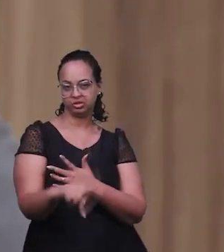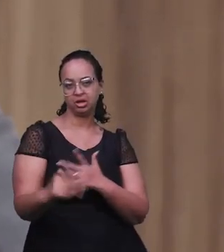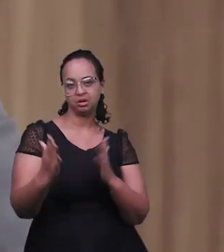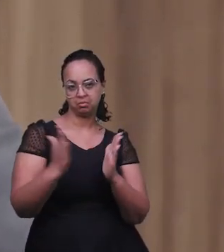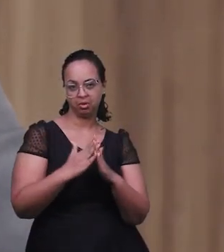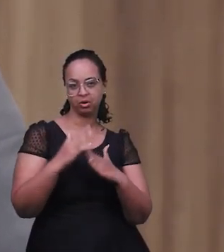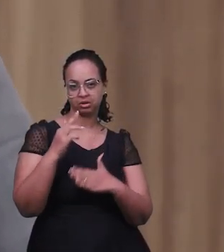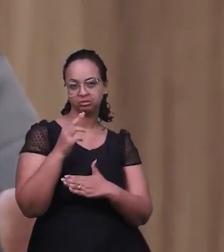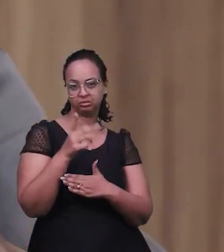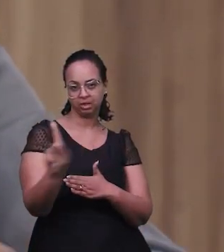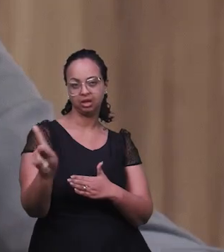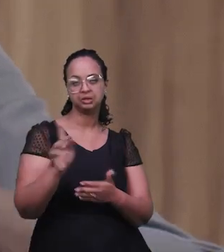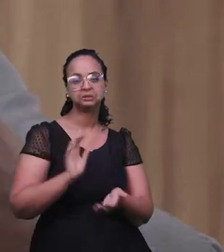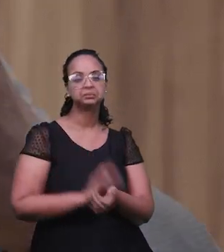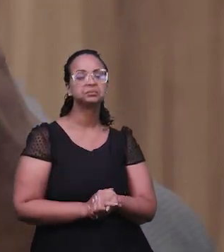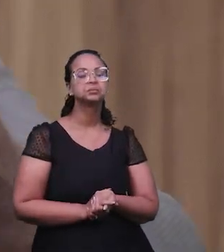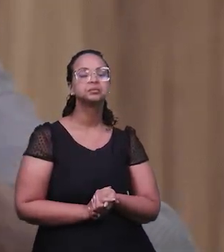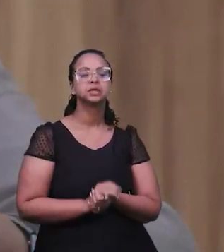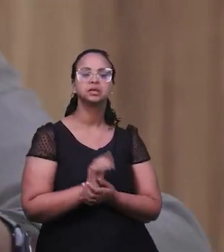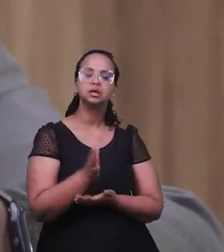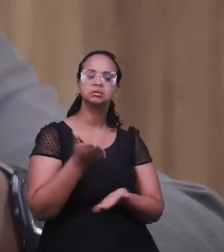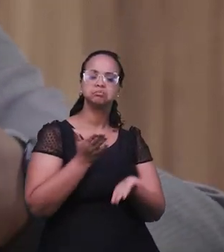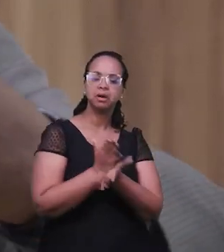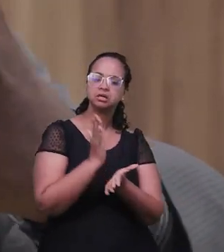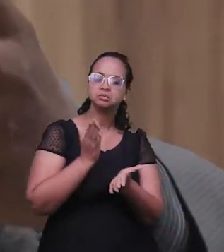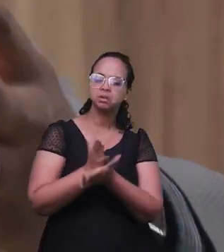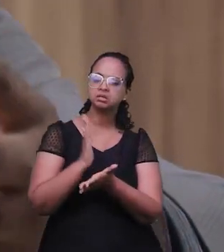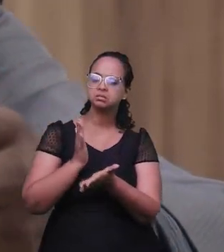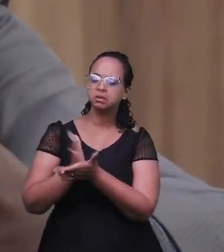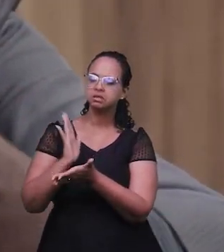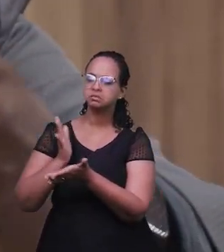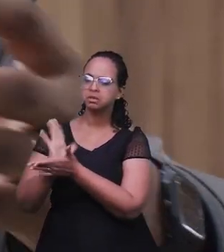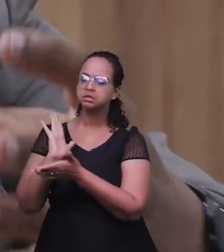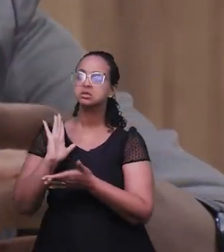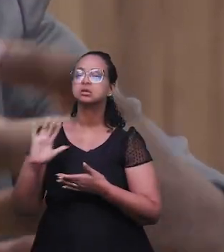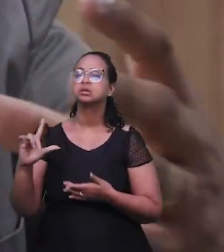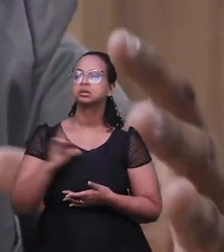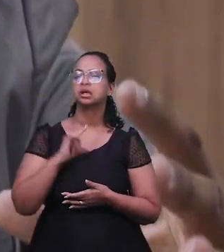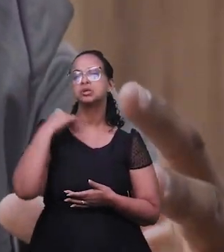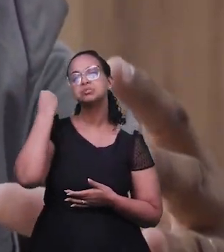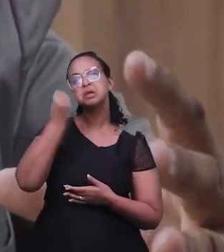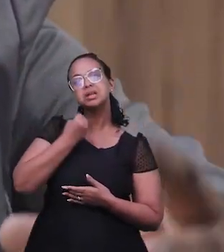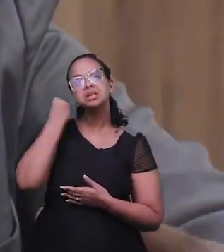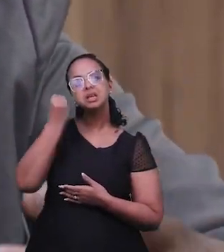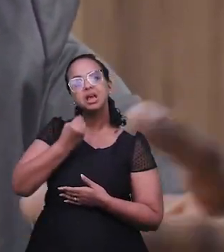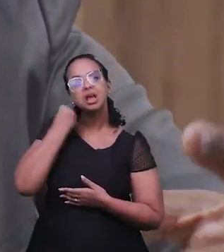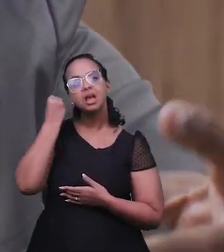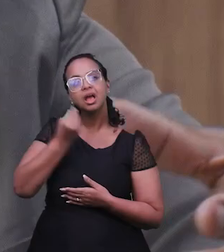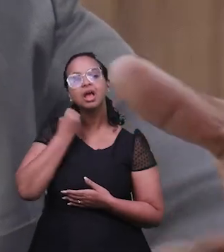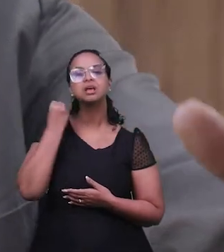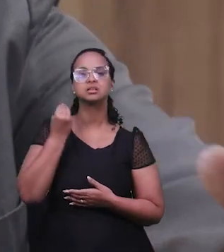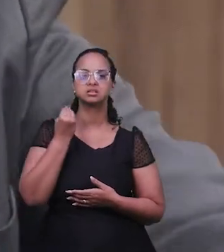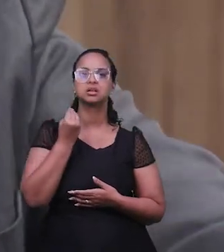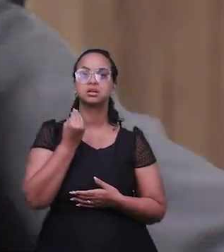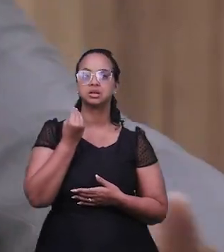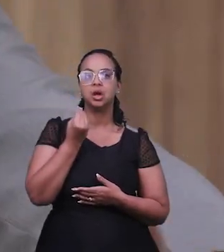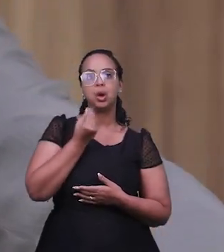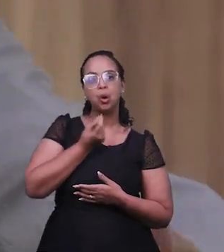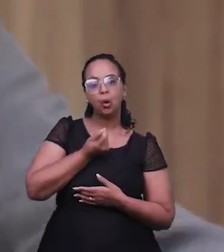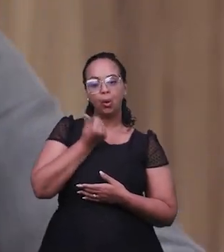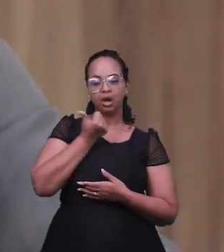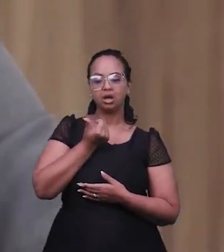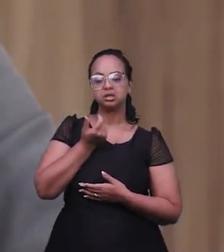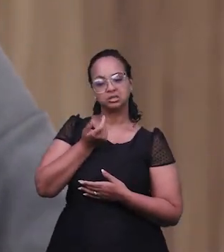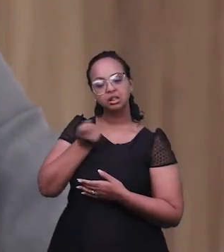morava. E naquilo que ele foi passando, ele foi adquirindo as experiências e foi sendo bem classificado para